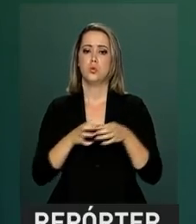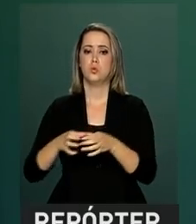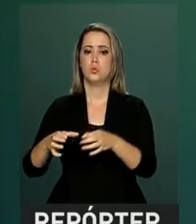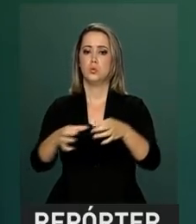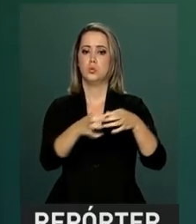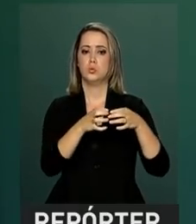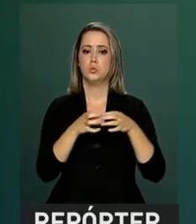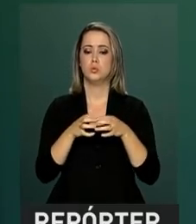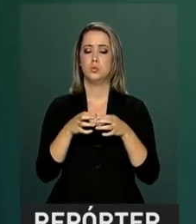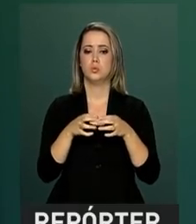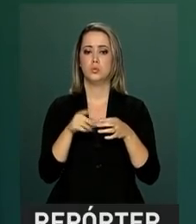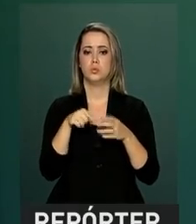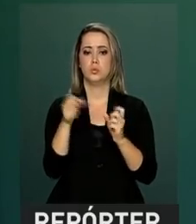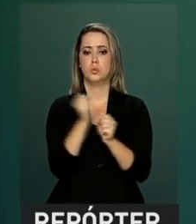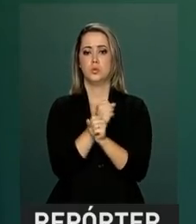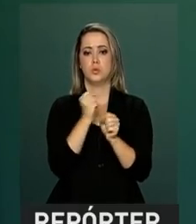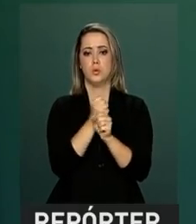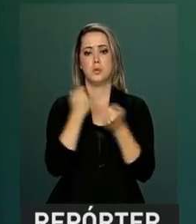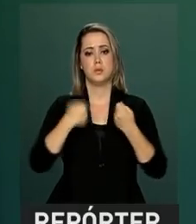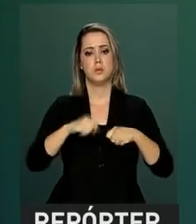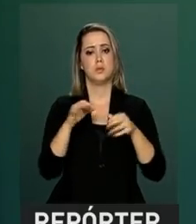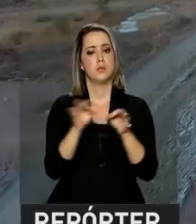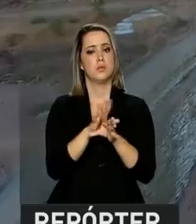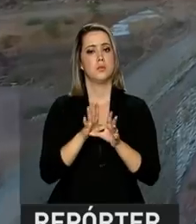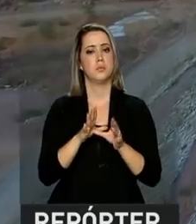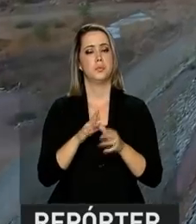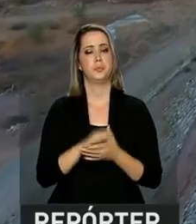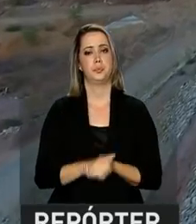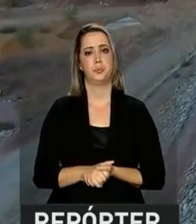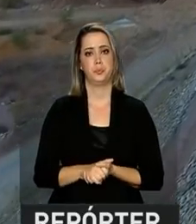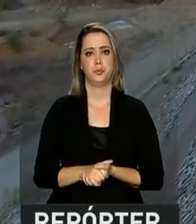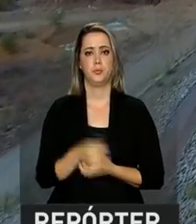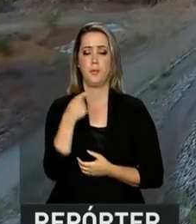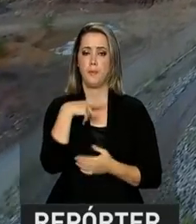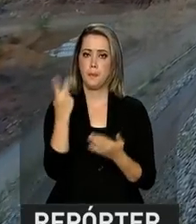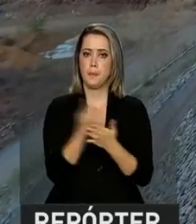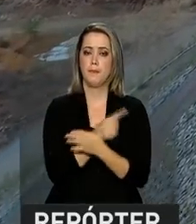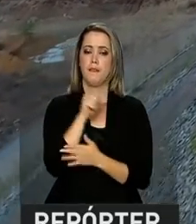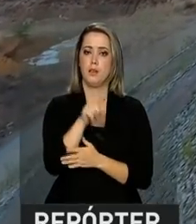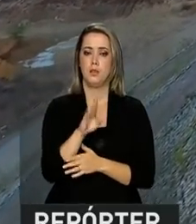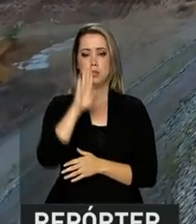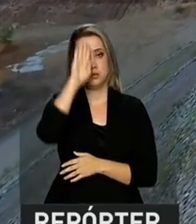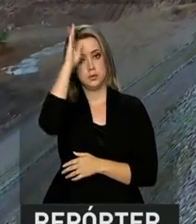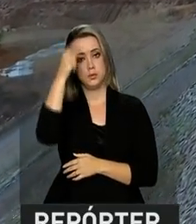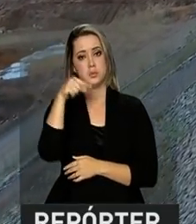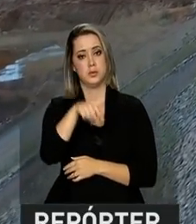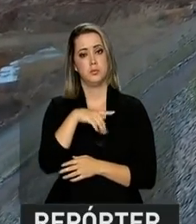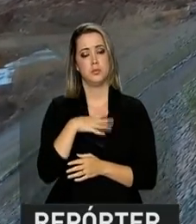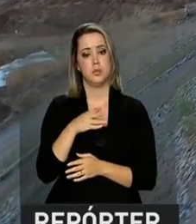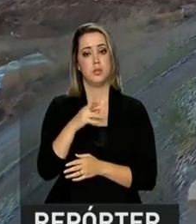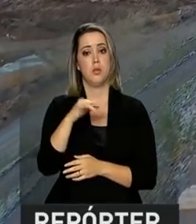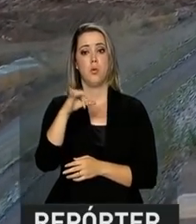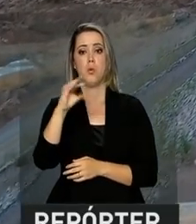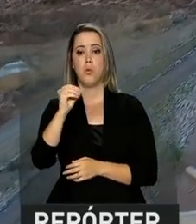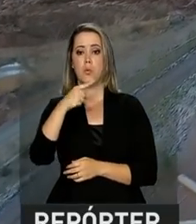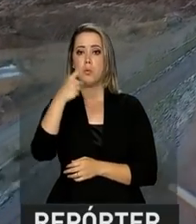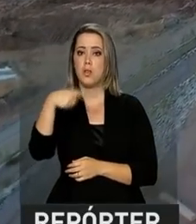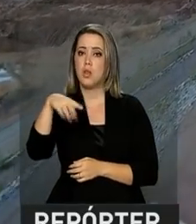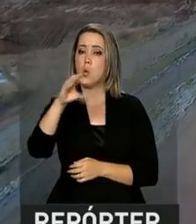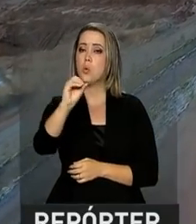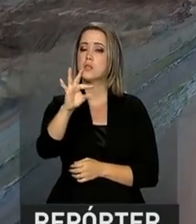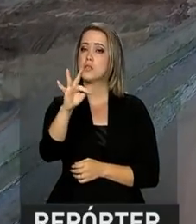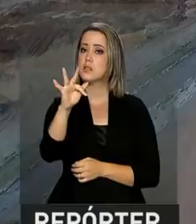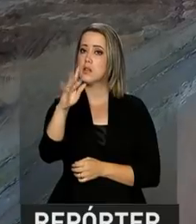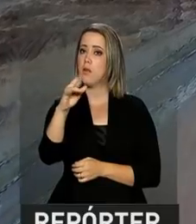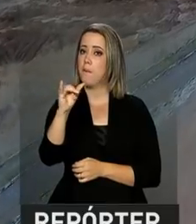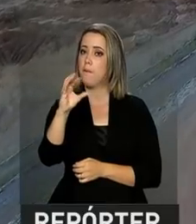amplo de obras em todas as áreas. E assim foi feito. Entre as prioridades, a transposição do Rio São Francisco, uma